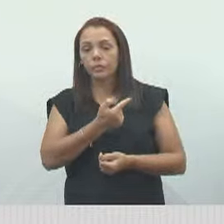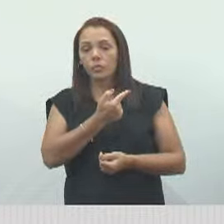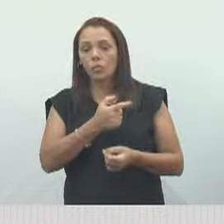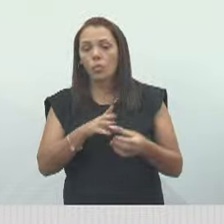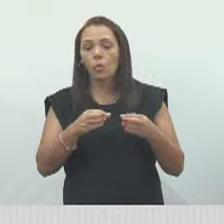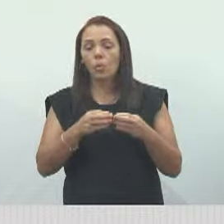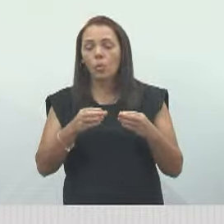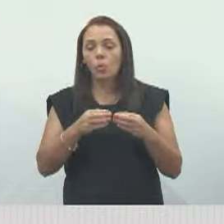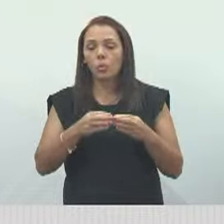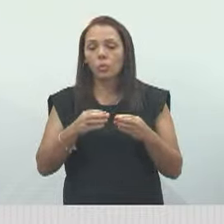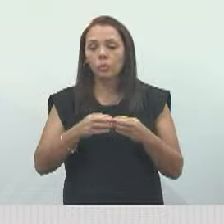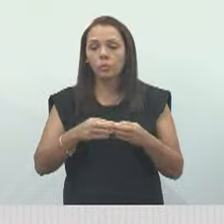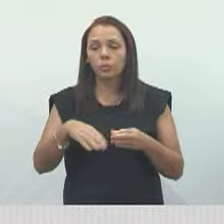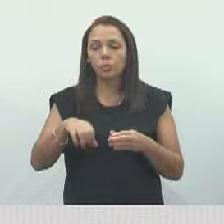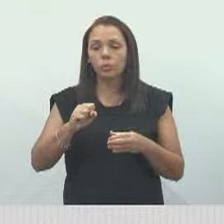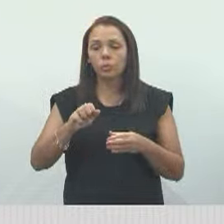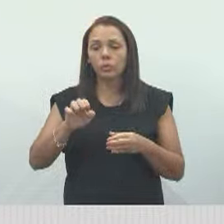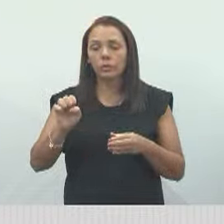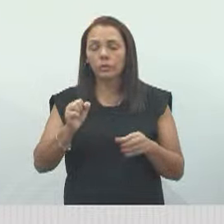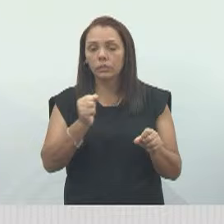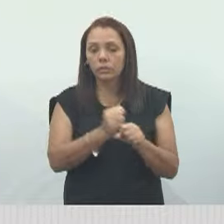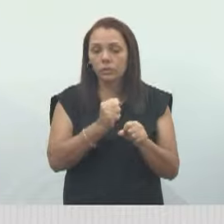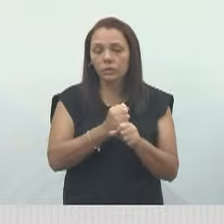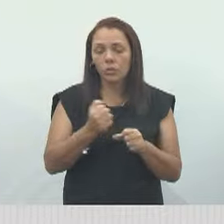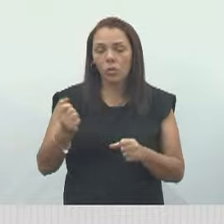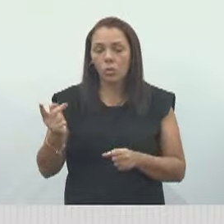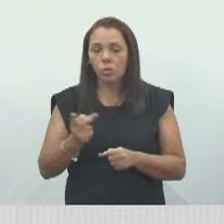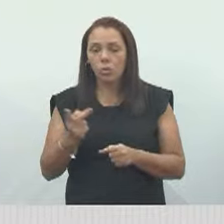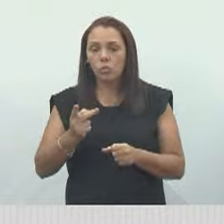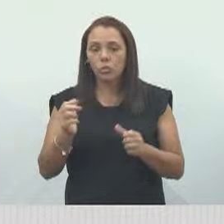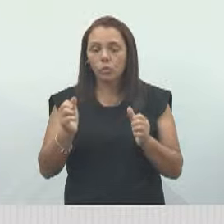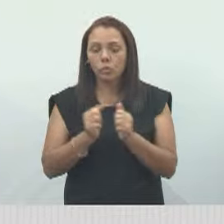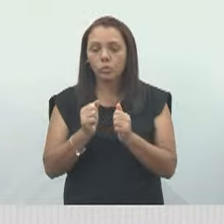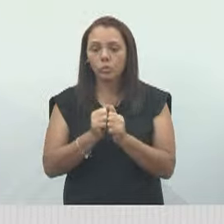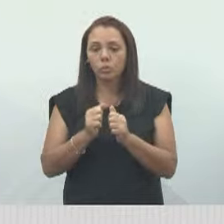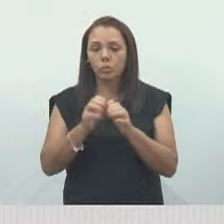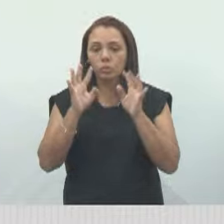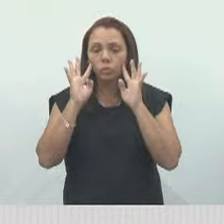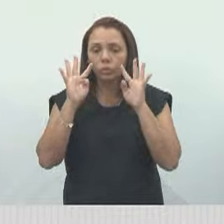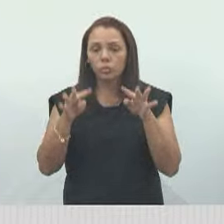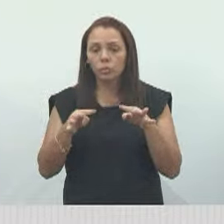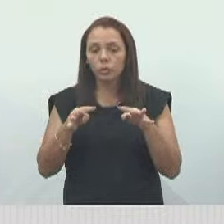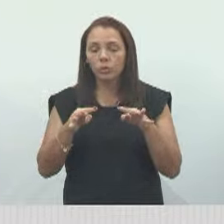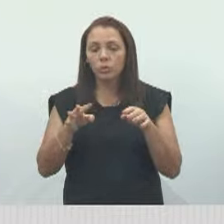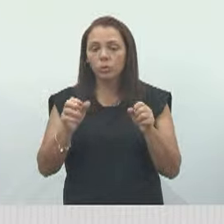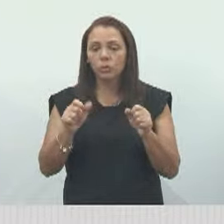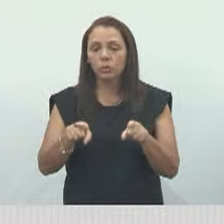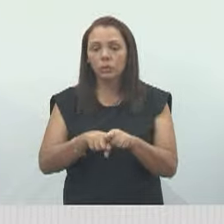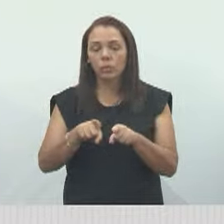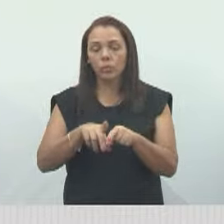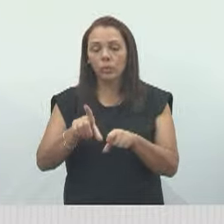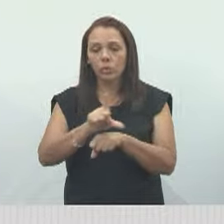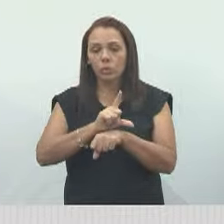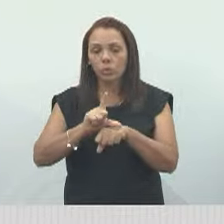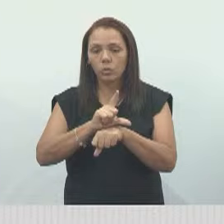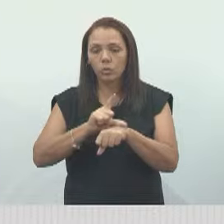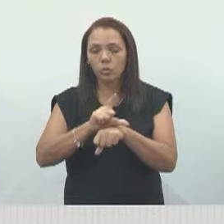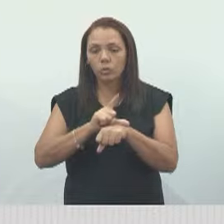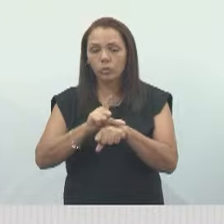SAI e da Infra estiveram presentes, junto com os lojistas,